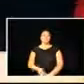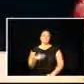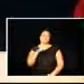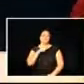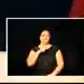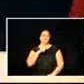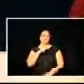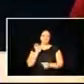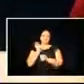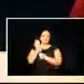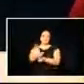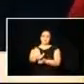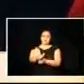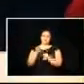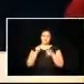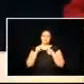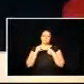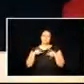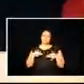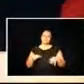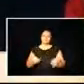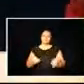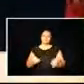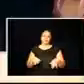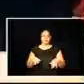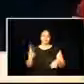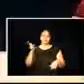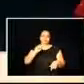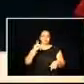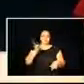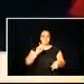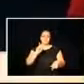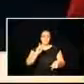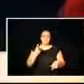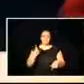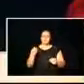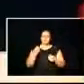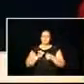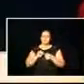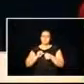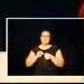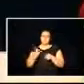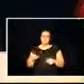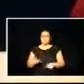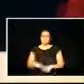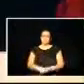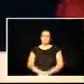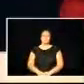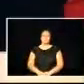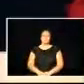não existe declarações do prefeito. Ele fez uma declaração simples, que deveria constar